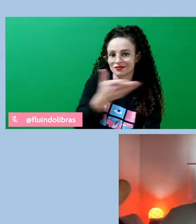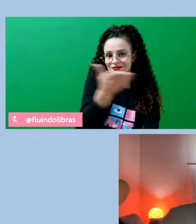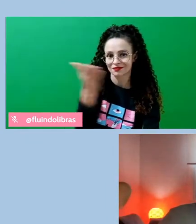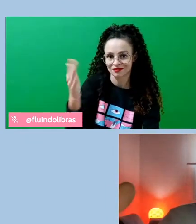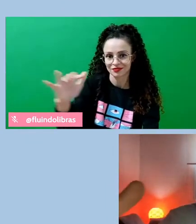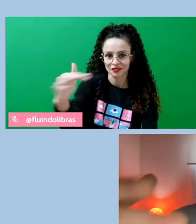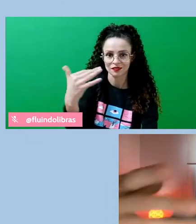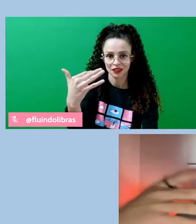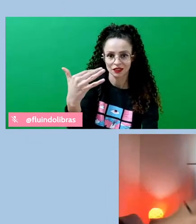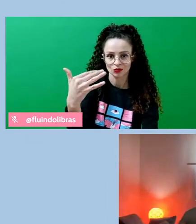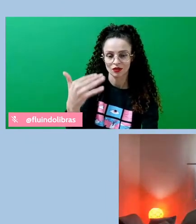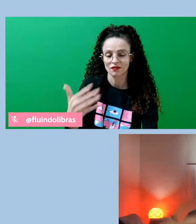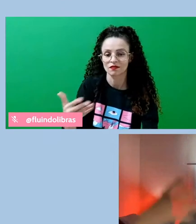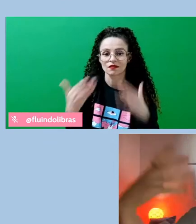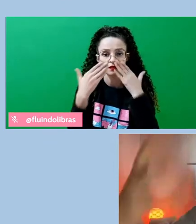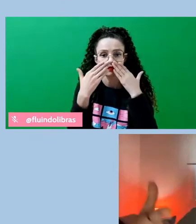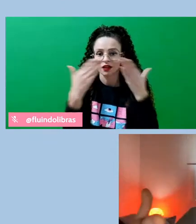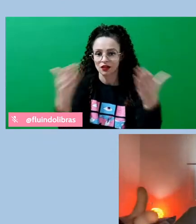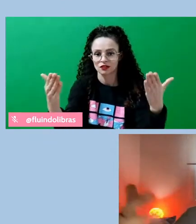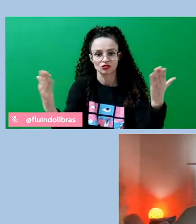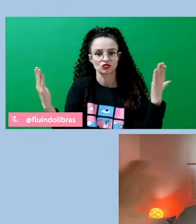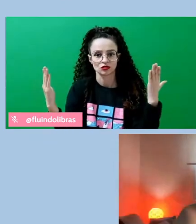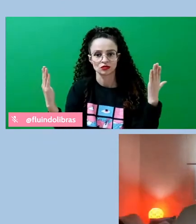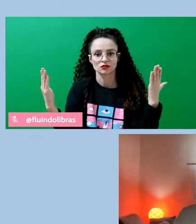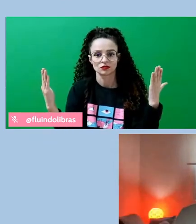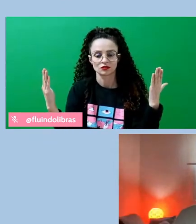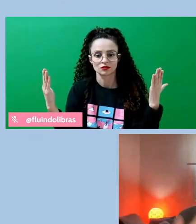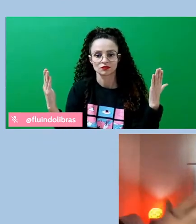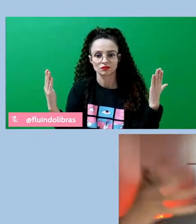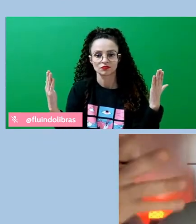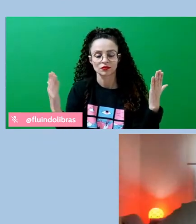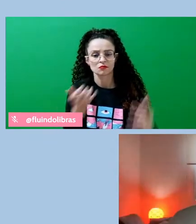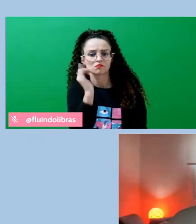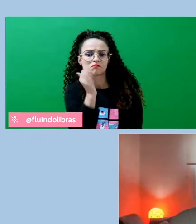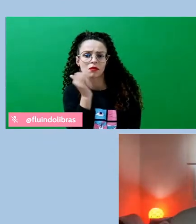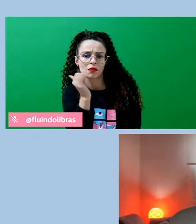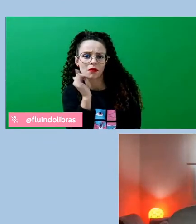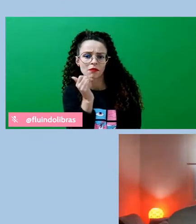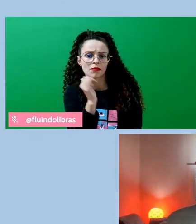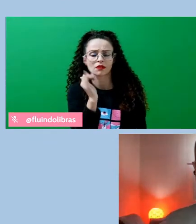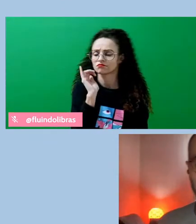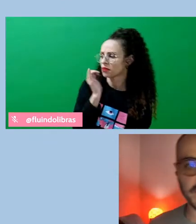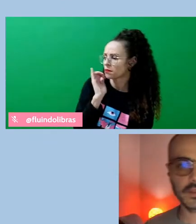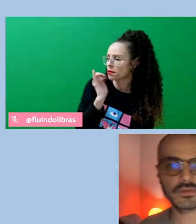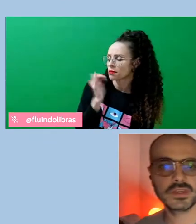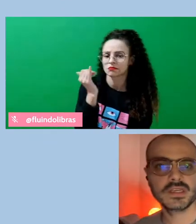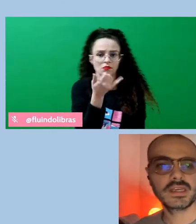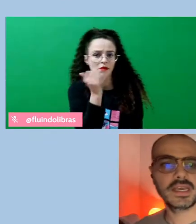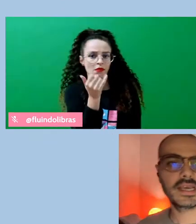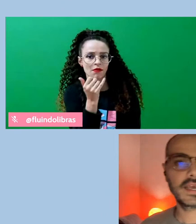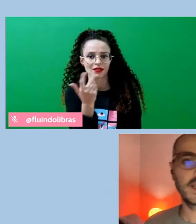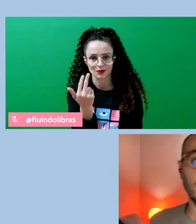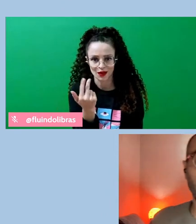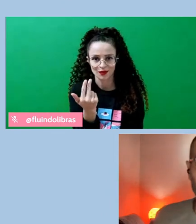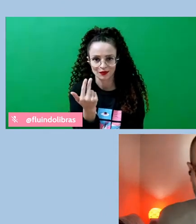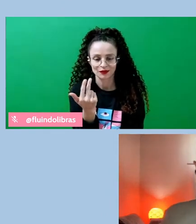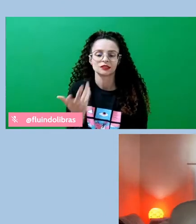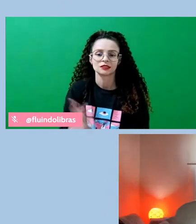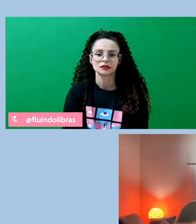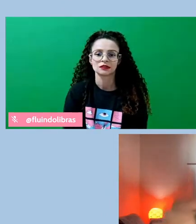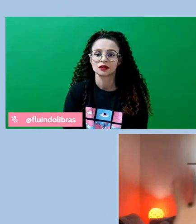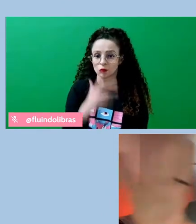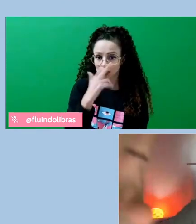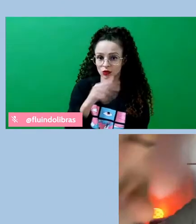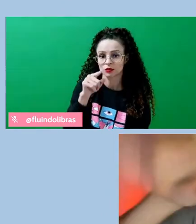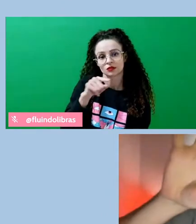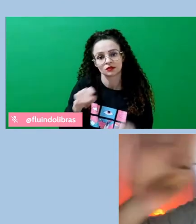é frontalmente, você vê o Zoom como se elas estivessem contando, talvez uma para outra, mas talvez as duas para você que está vendo. E eu acho que